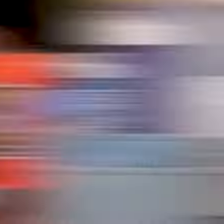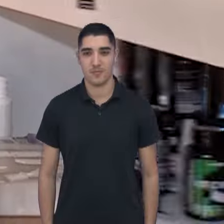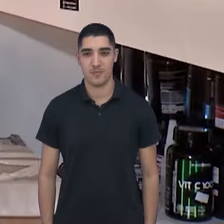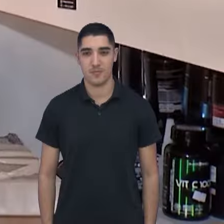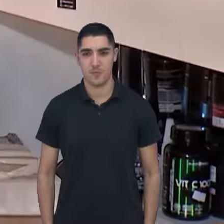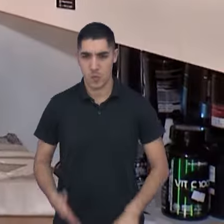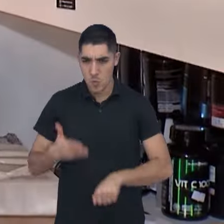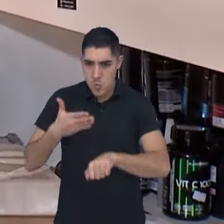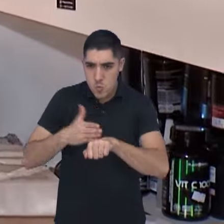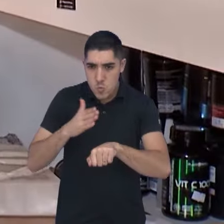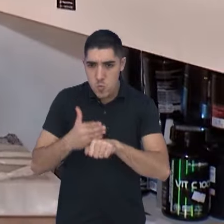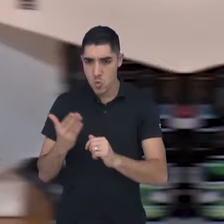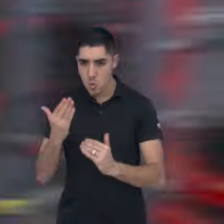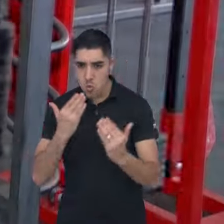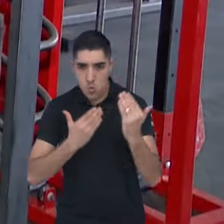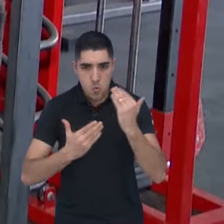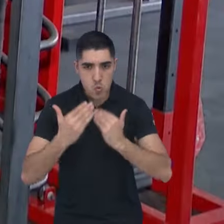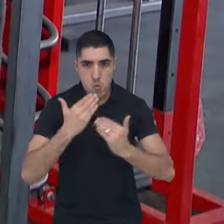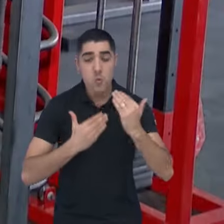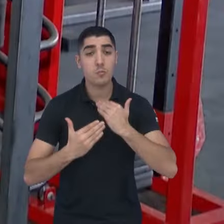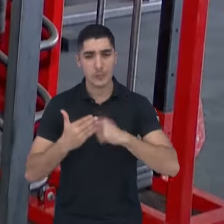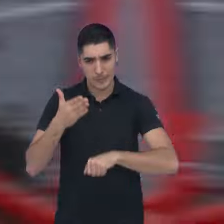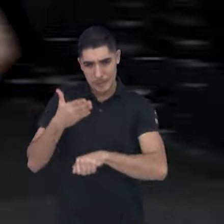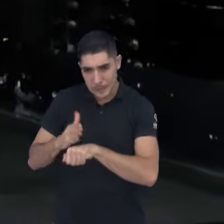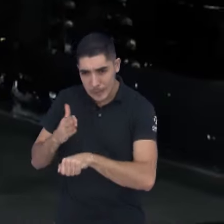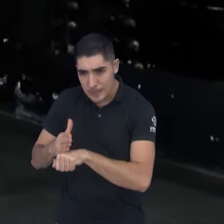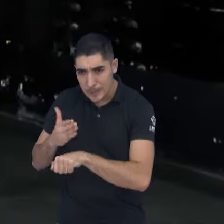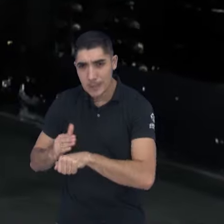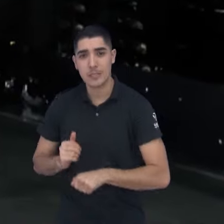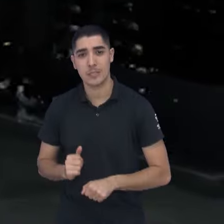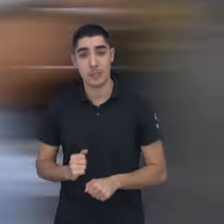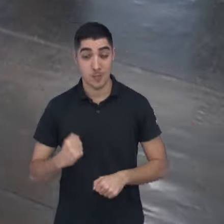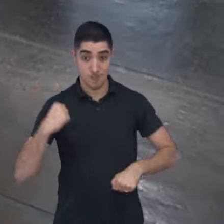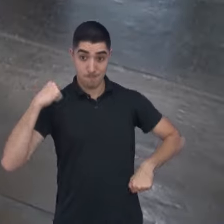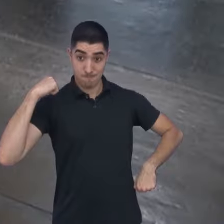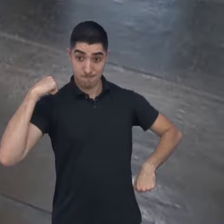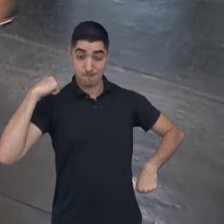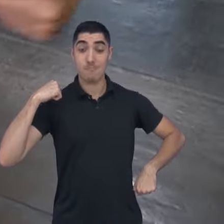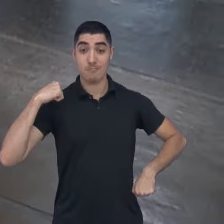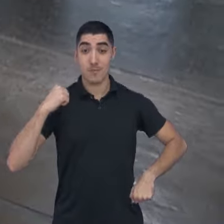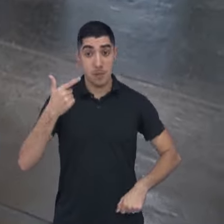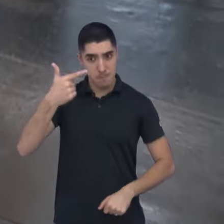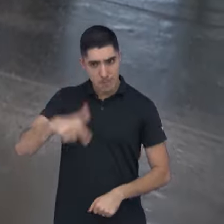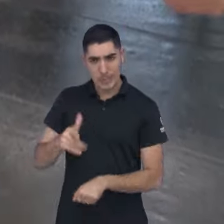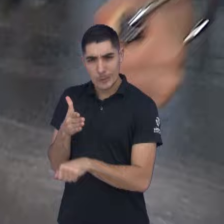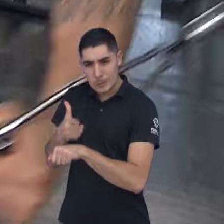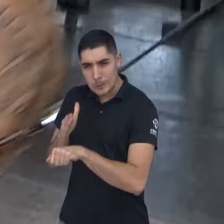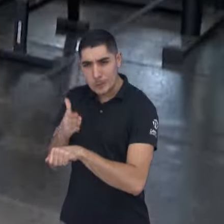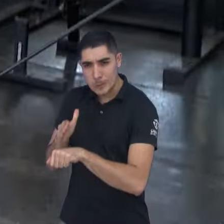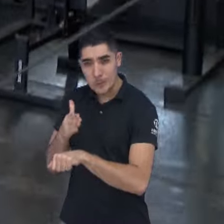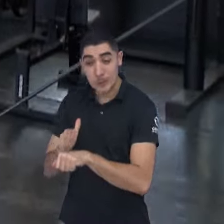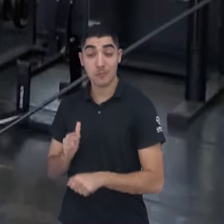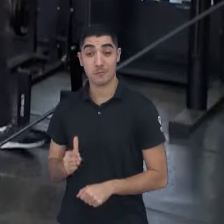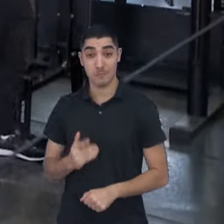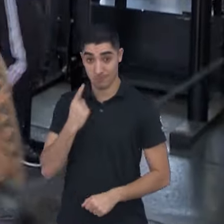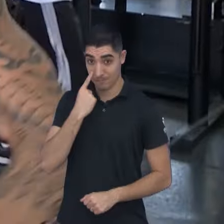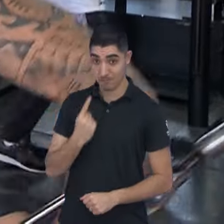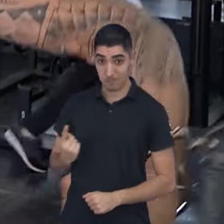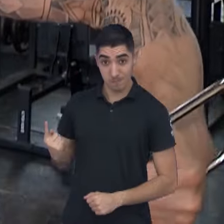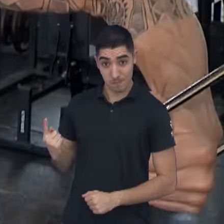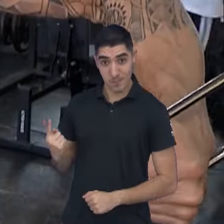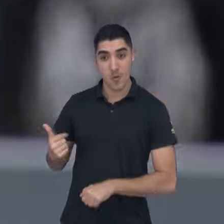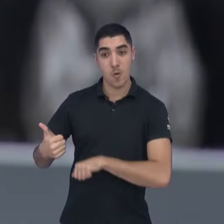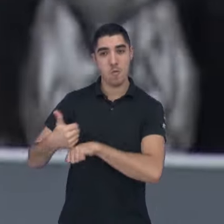Treino, alimentação, treino, poses e mais treino. Essa é a vida de quem